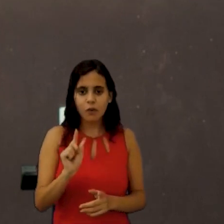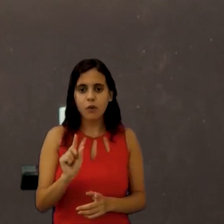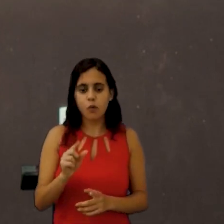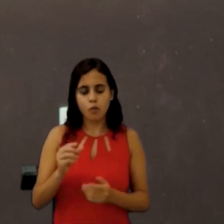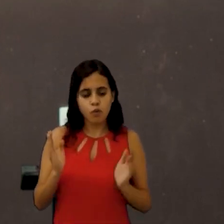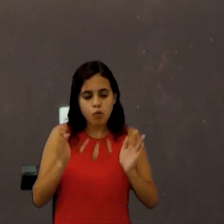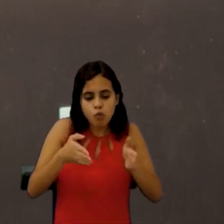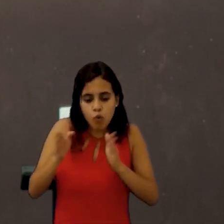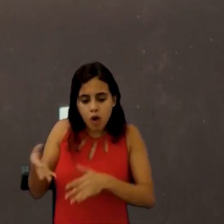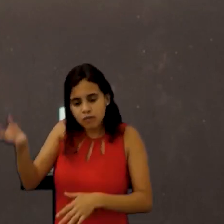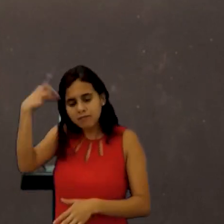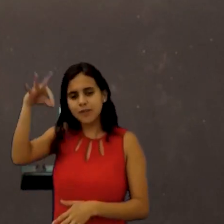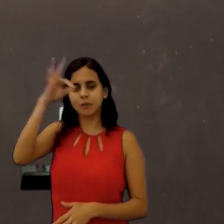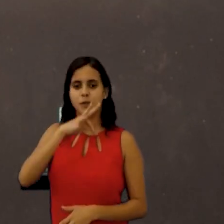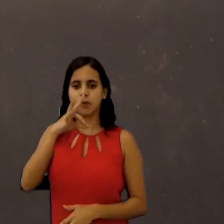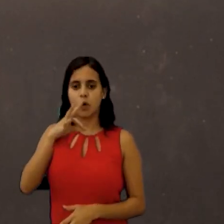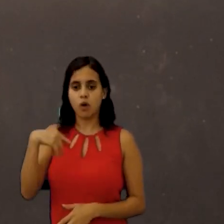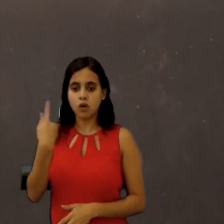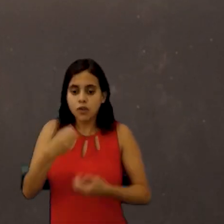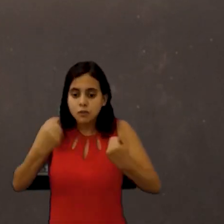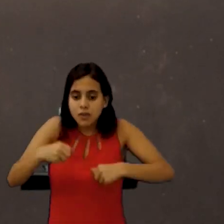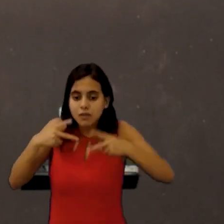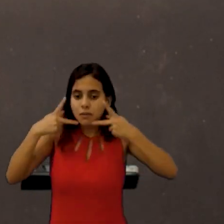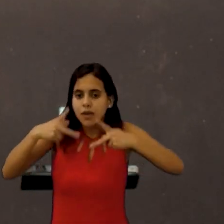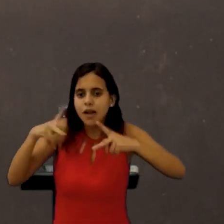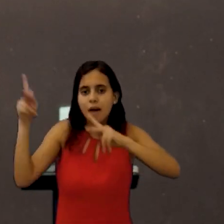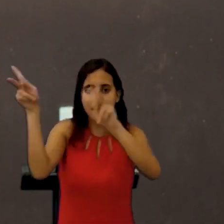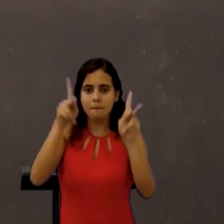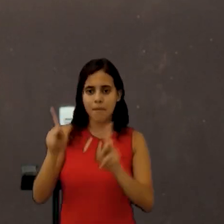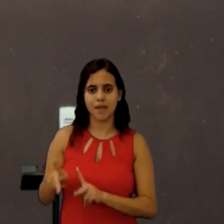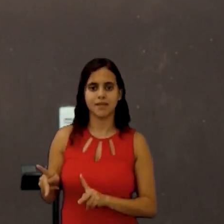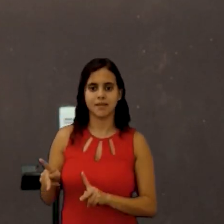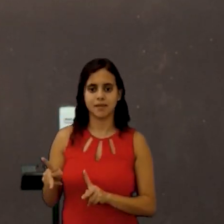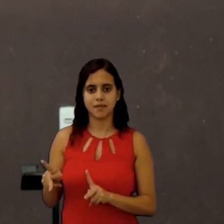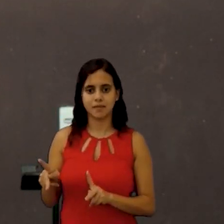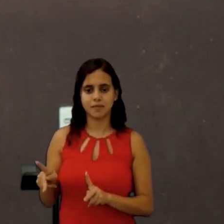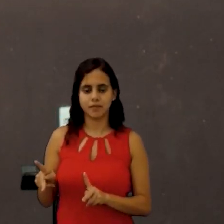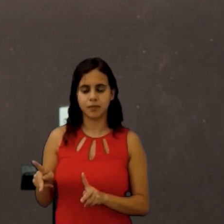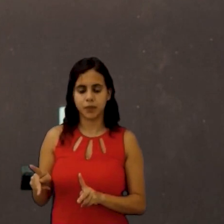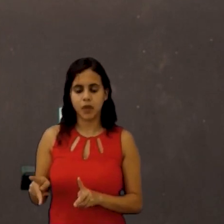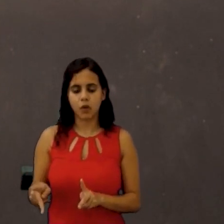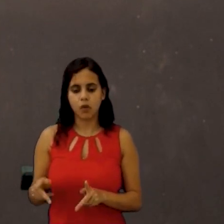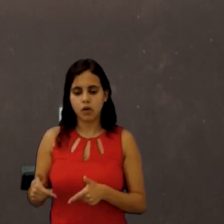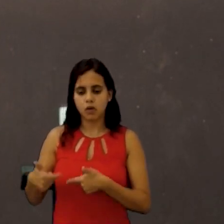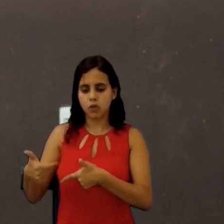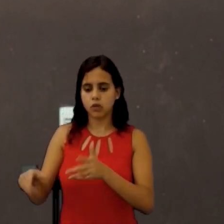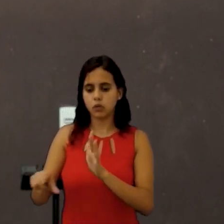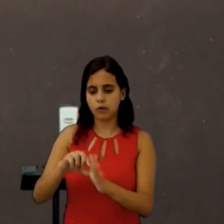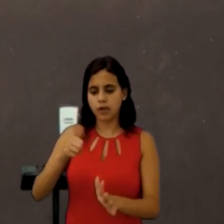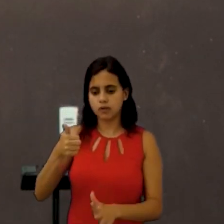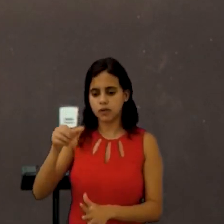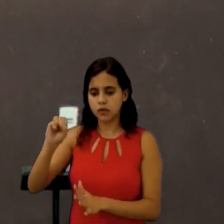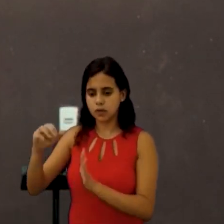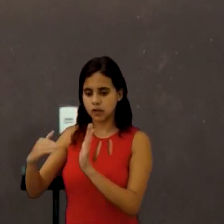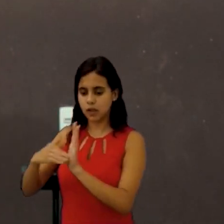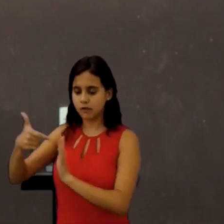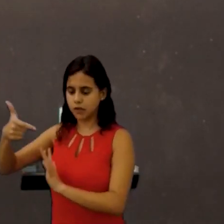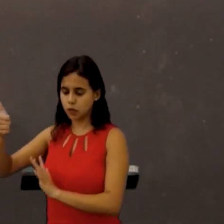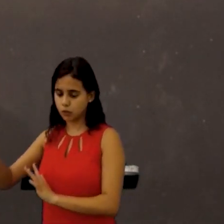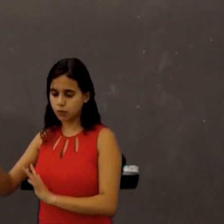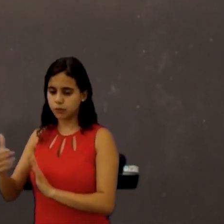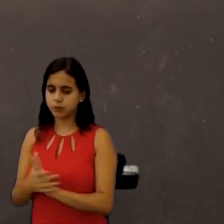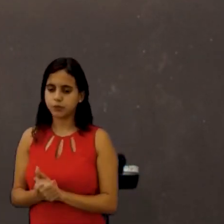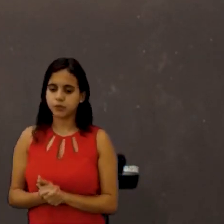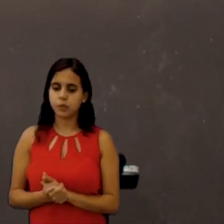paz que Deus nos deu como novas criaturas. É isso que ele continua dizendo no verso 18 a 21. Ele diz assim: ora,